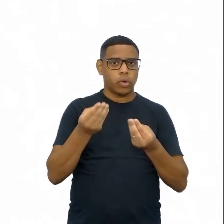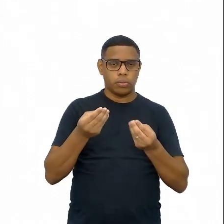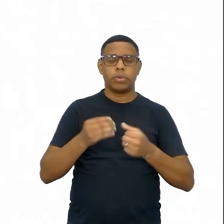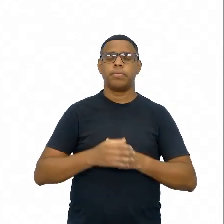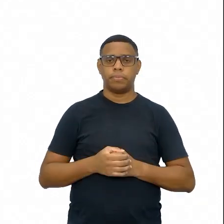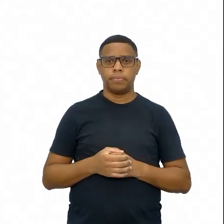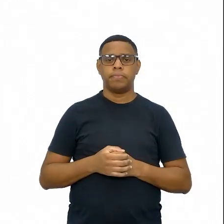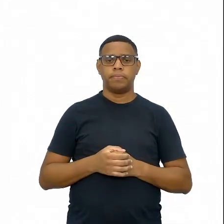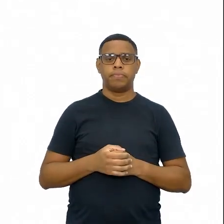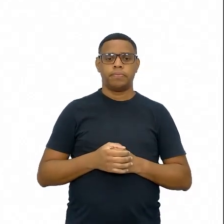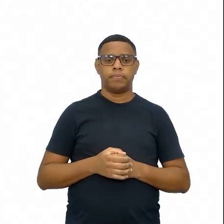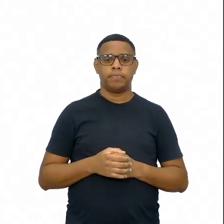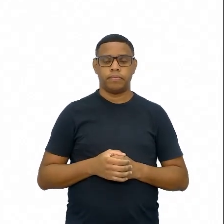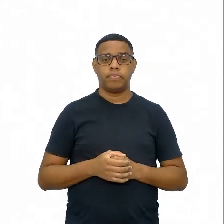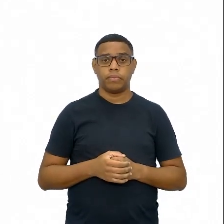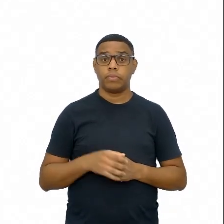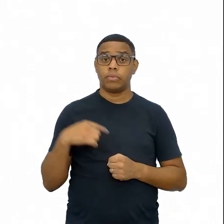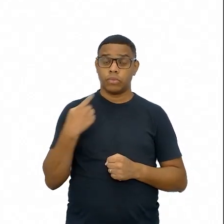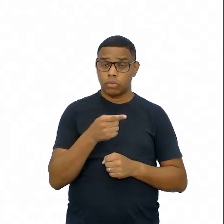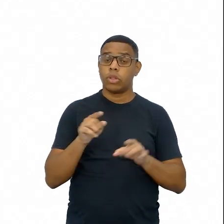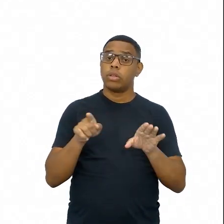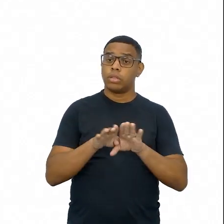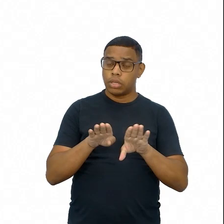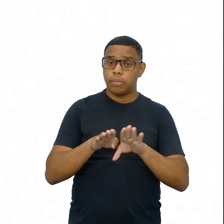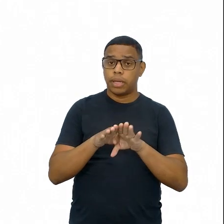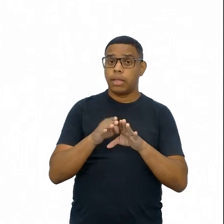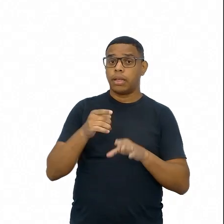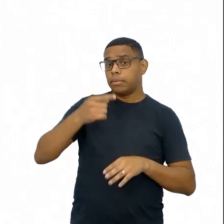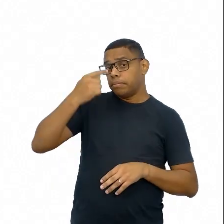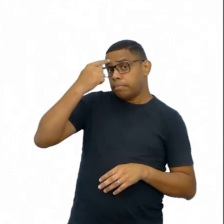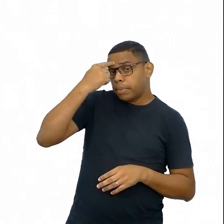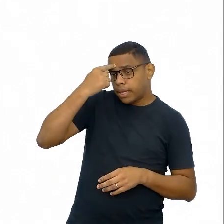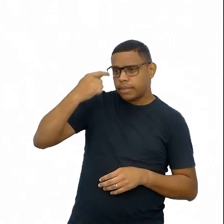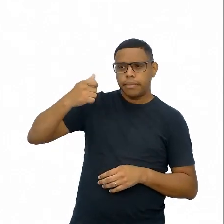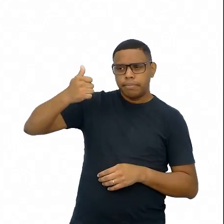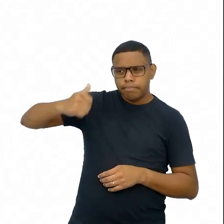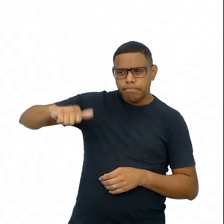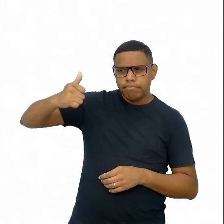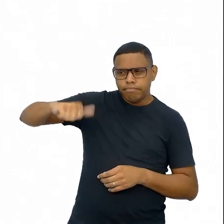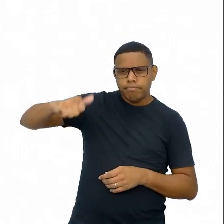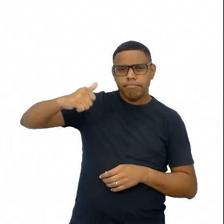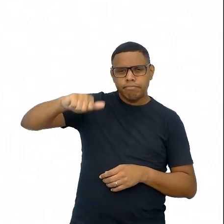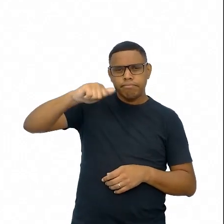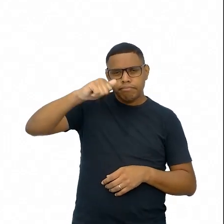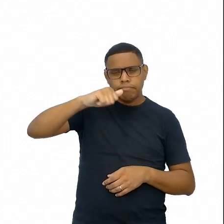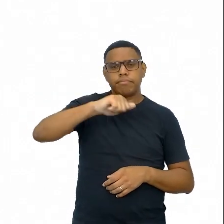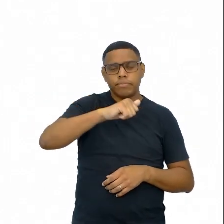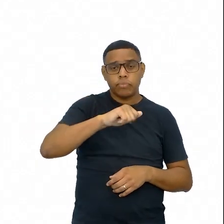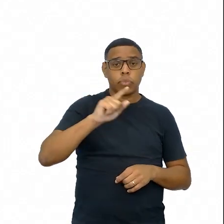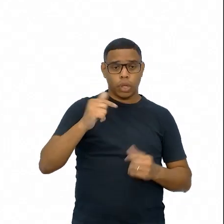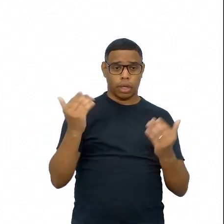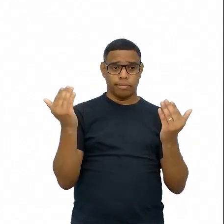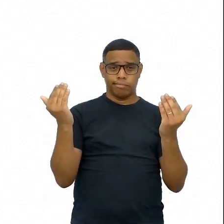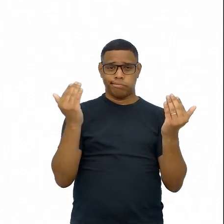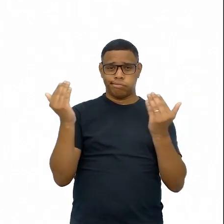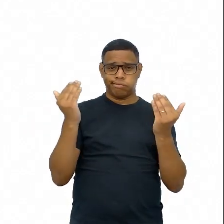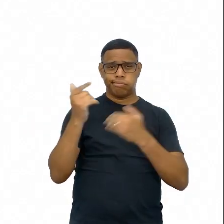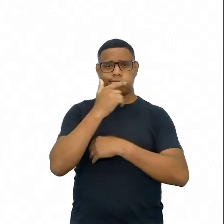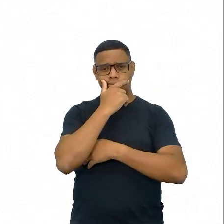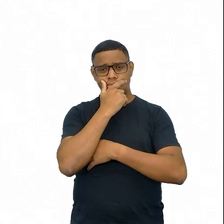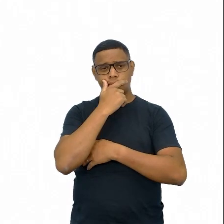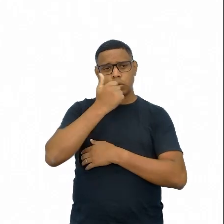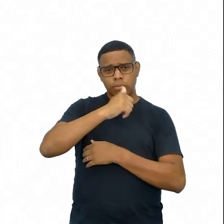plataforma. Mas o que nós precisamos também analisar diante disso tudo é fazer uma análise, né,